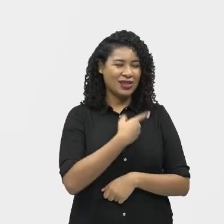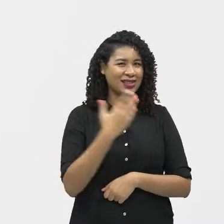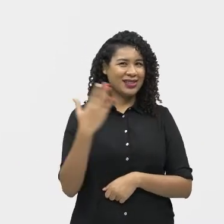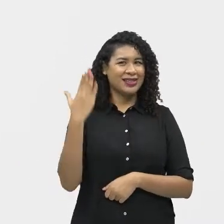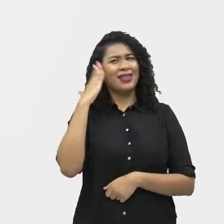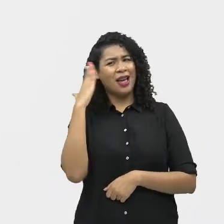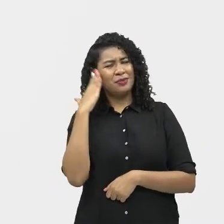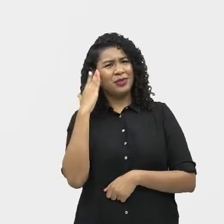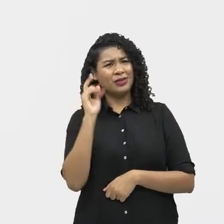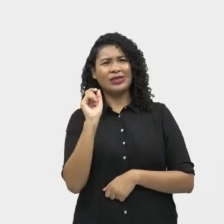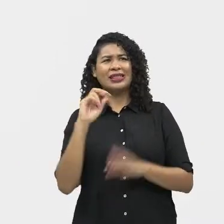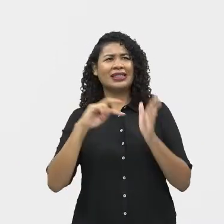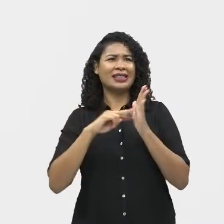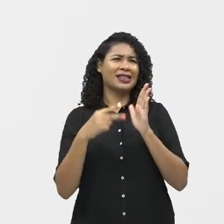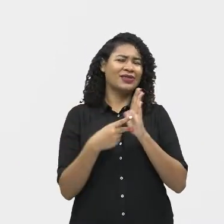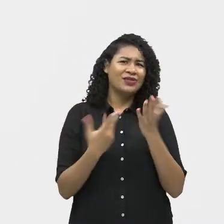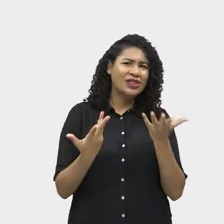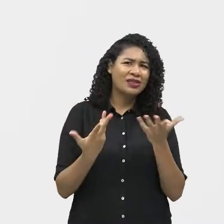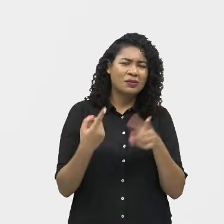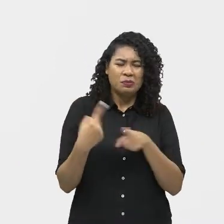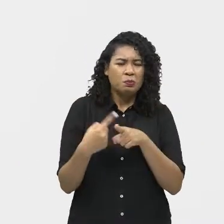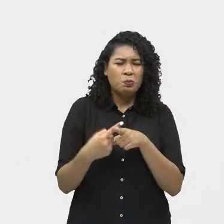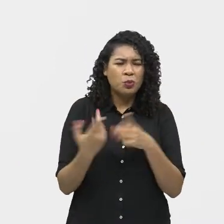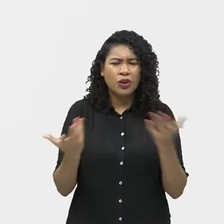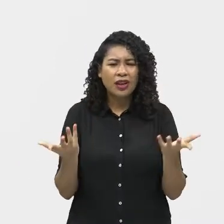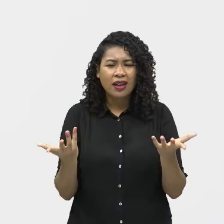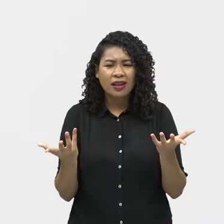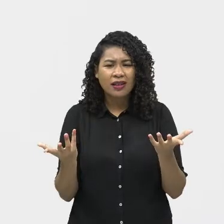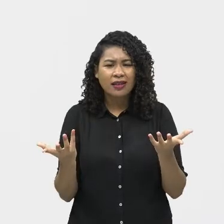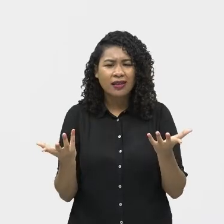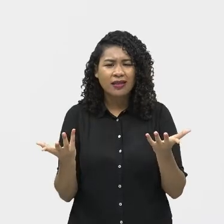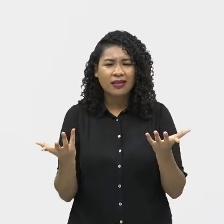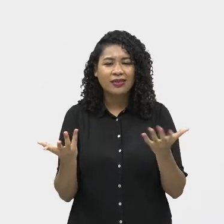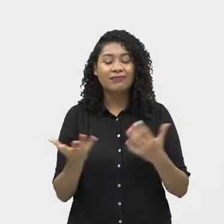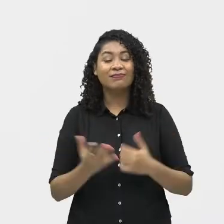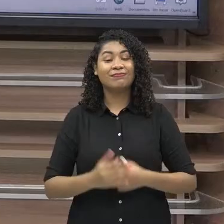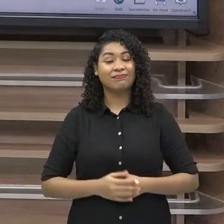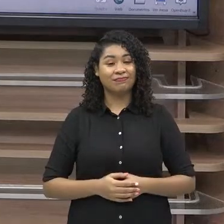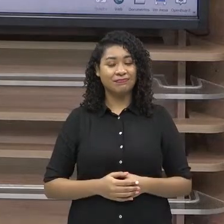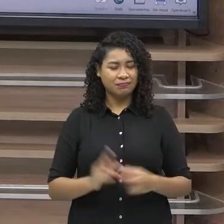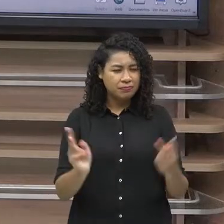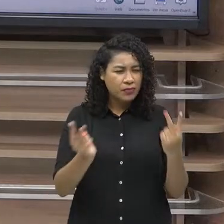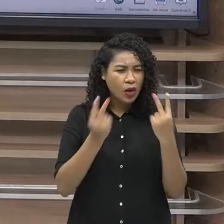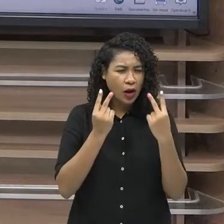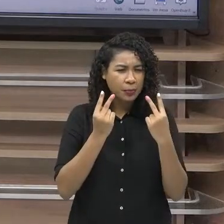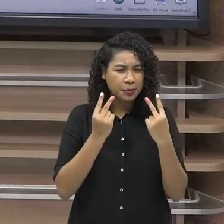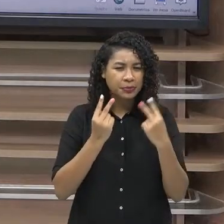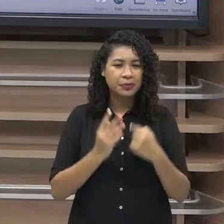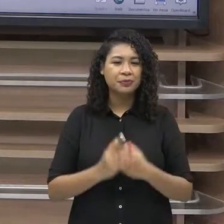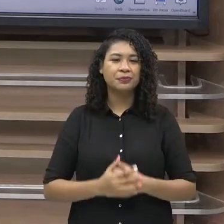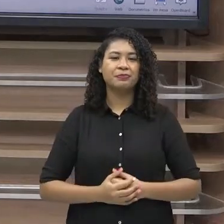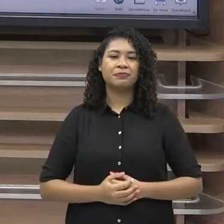sabemos, né? Preste atenção aqui em mim. Muitas das vezes a